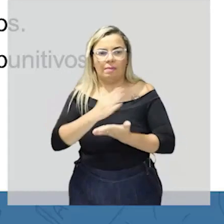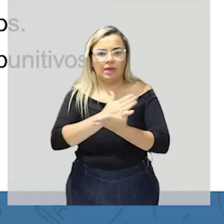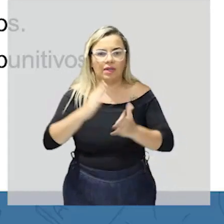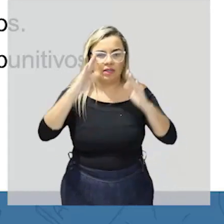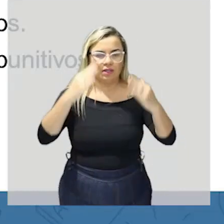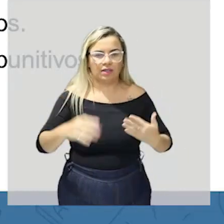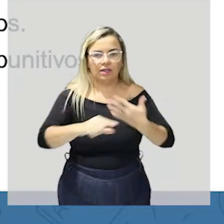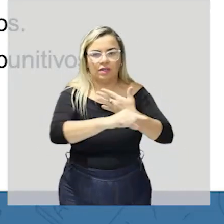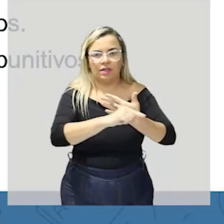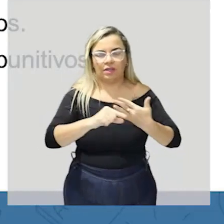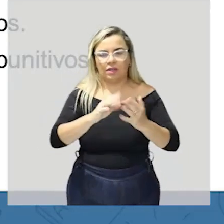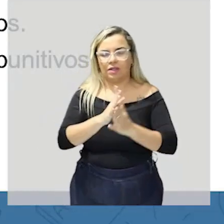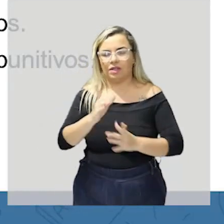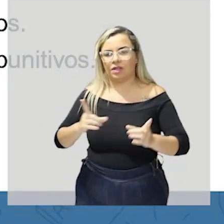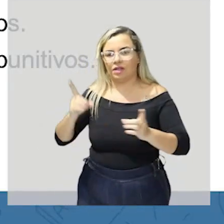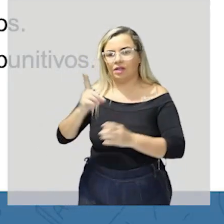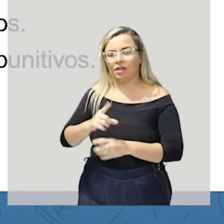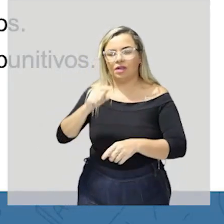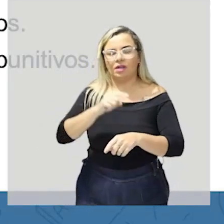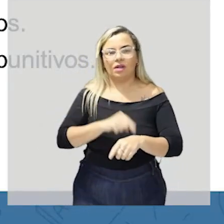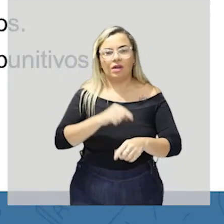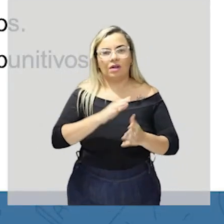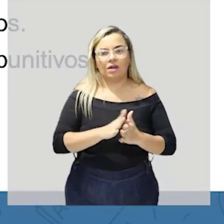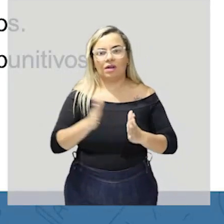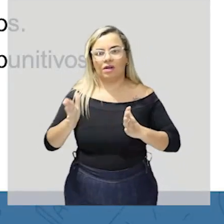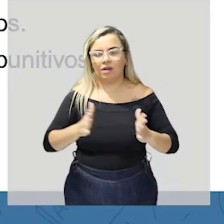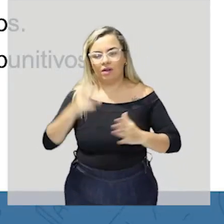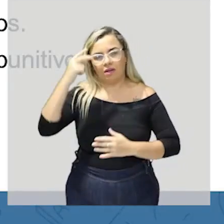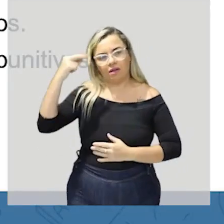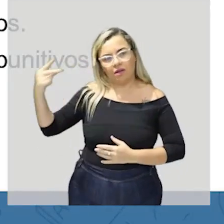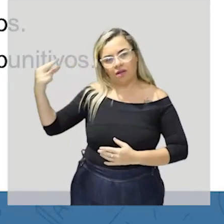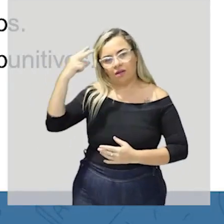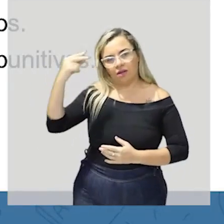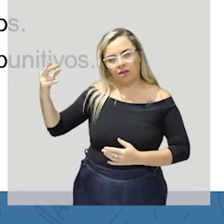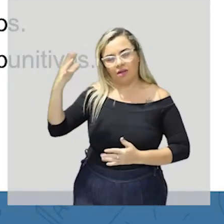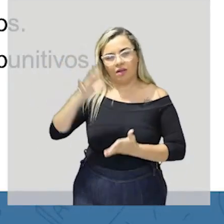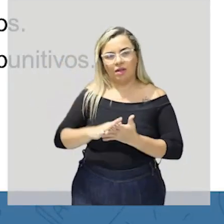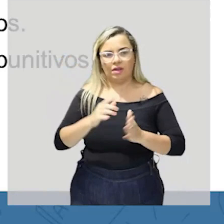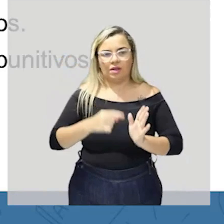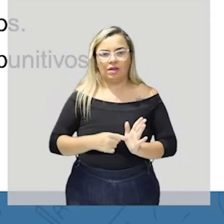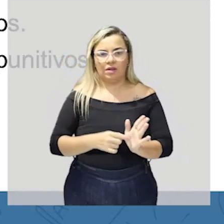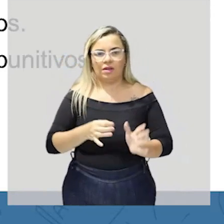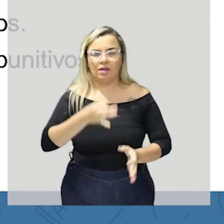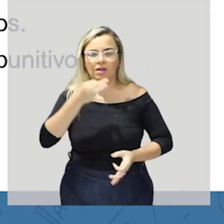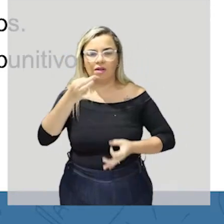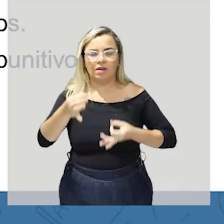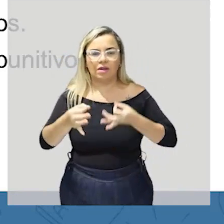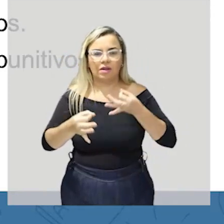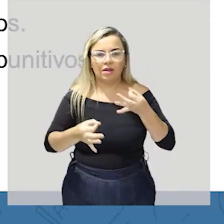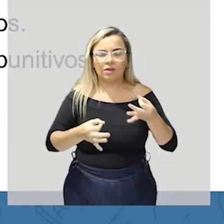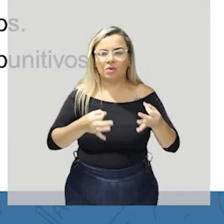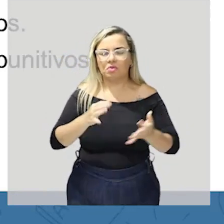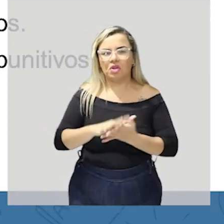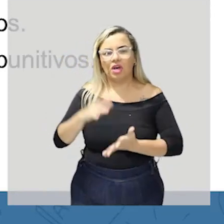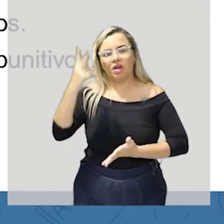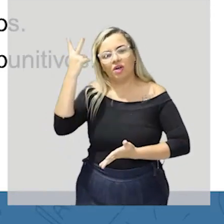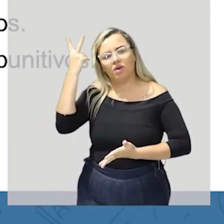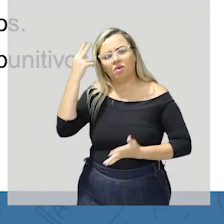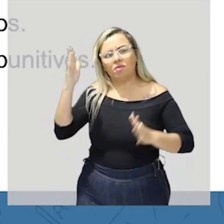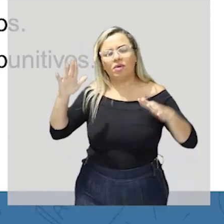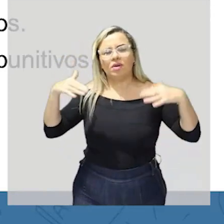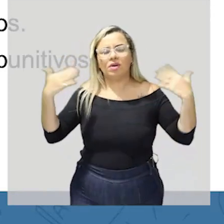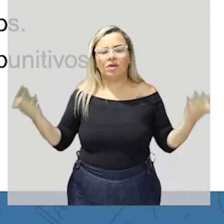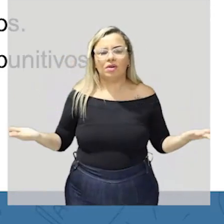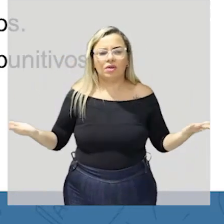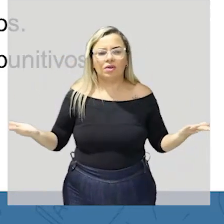no encontro das temporalidades históricas, evidencia uma crítica à naturalização do quê? Então ela está criticando a naturalização do quê?